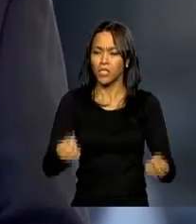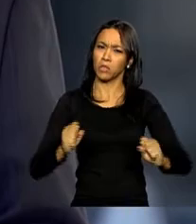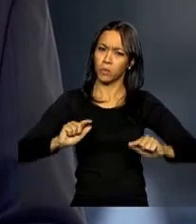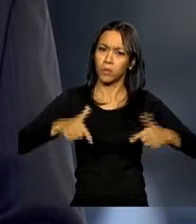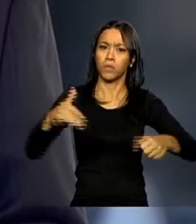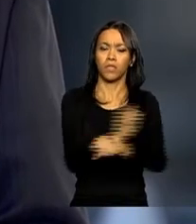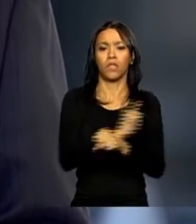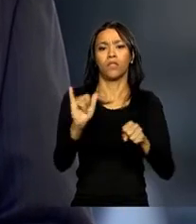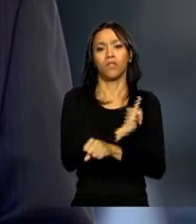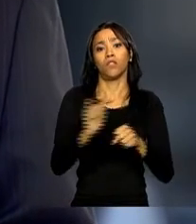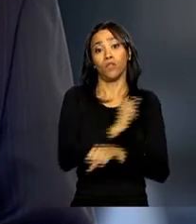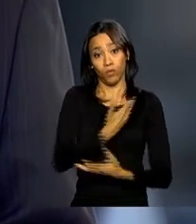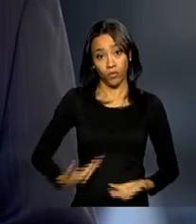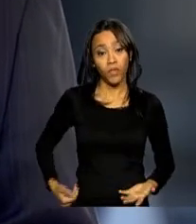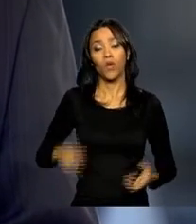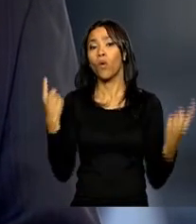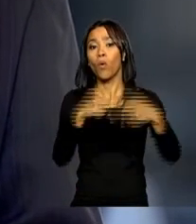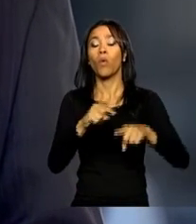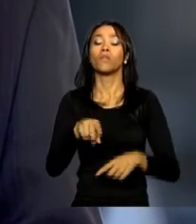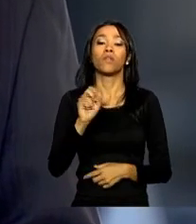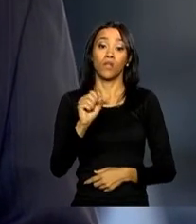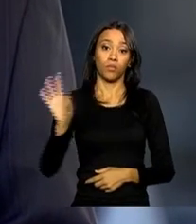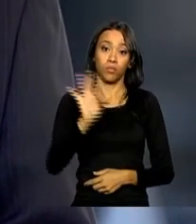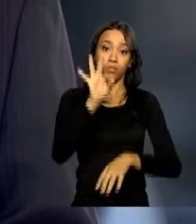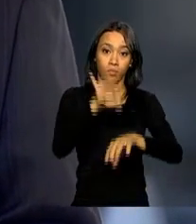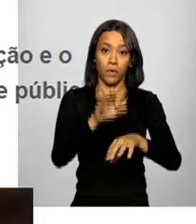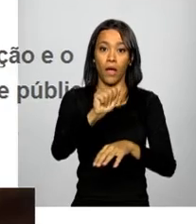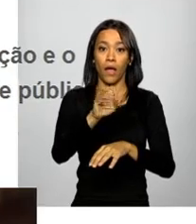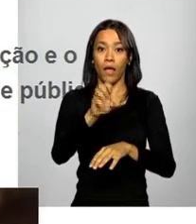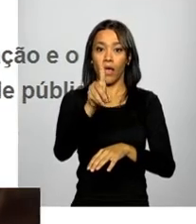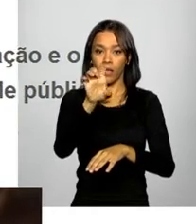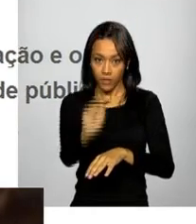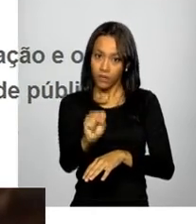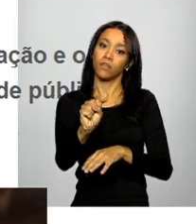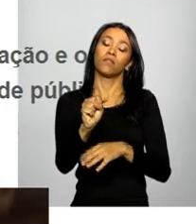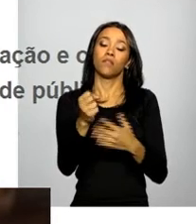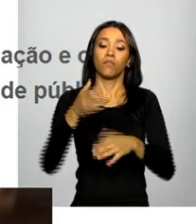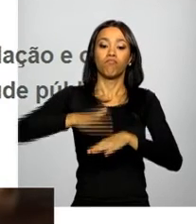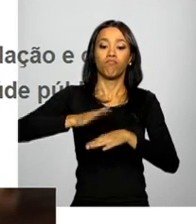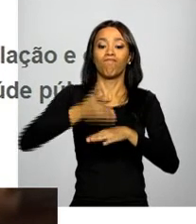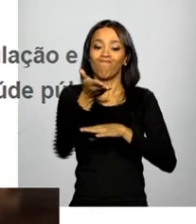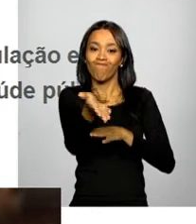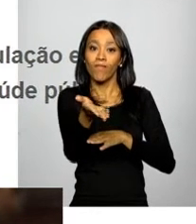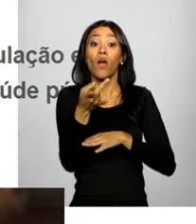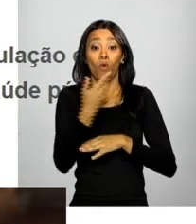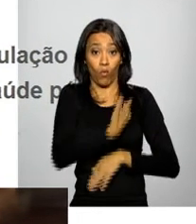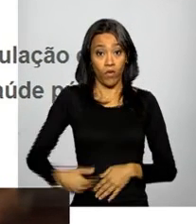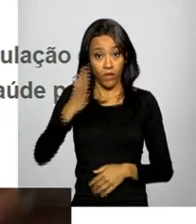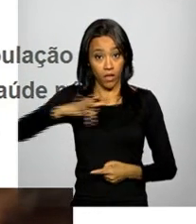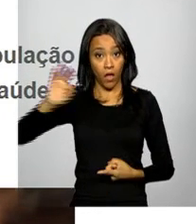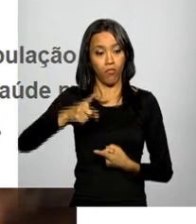do estado brasileiro no combate ao mosquito aedes aegypti segundo a nota o governo federal ea